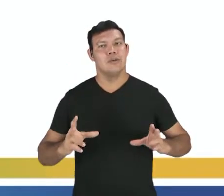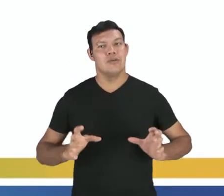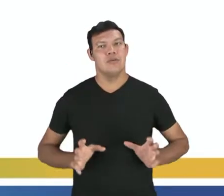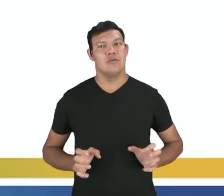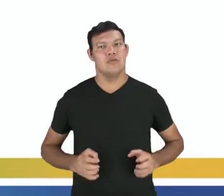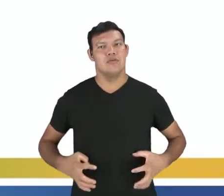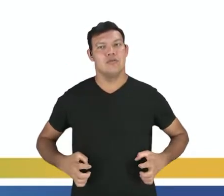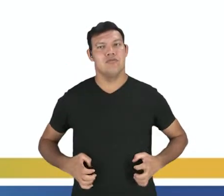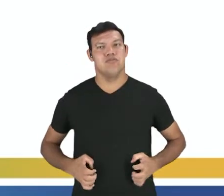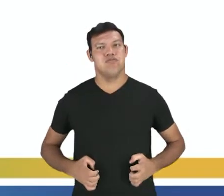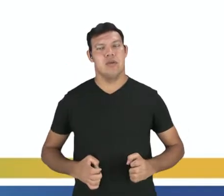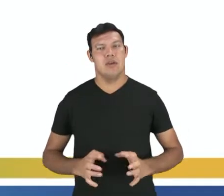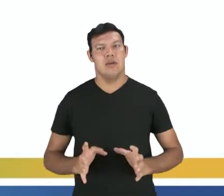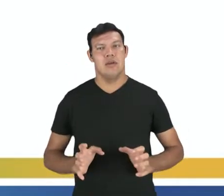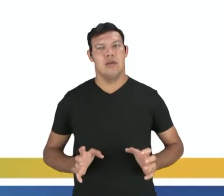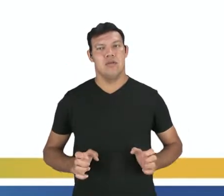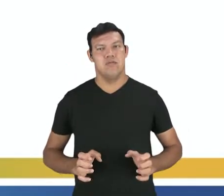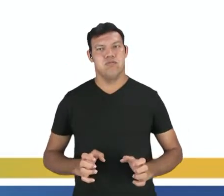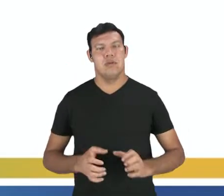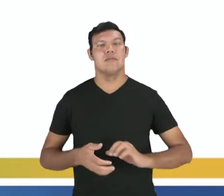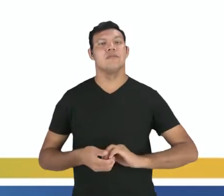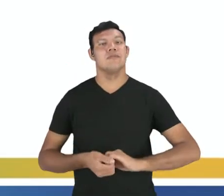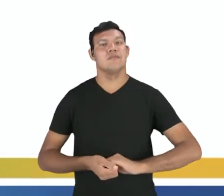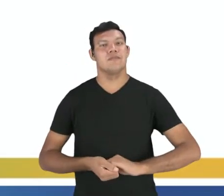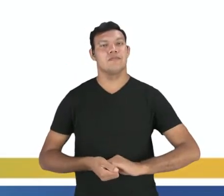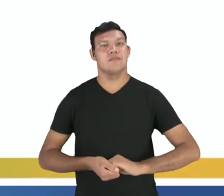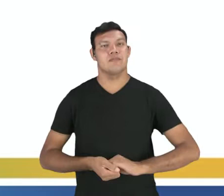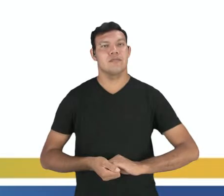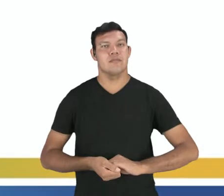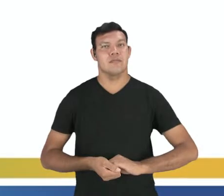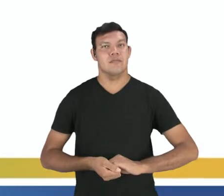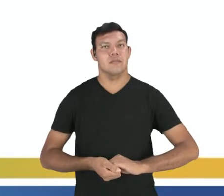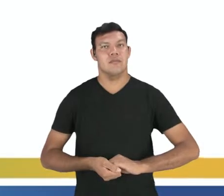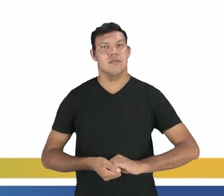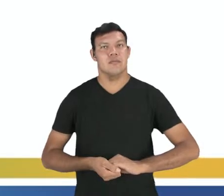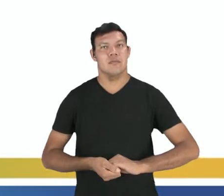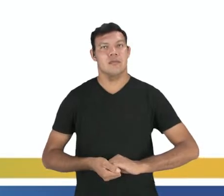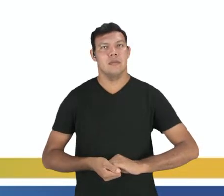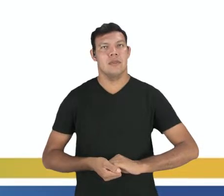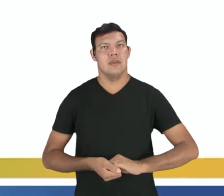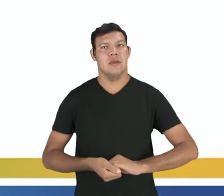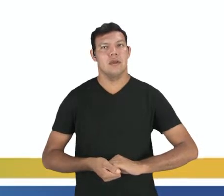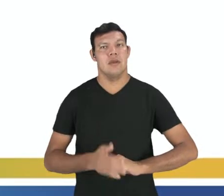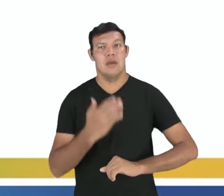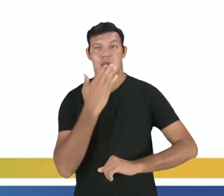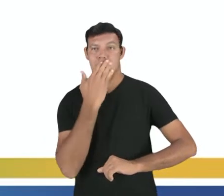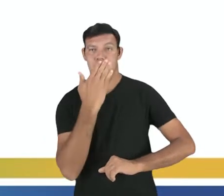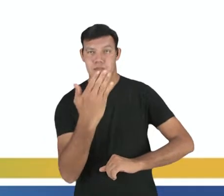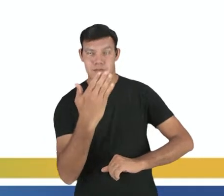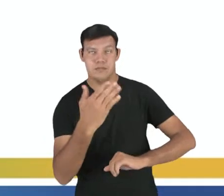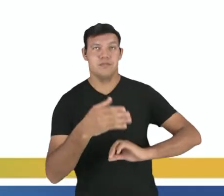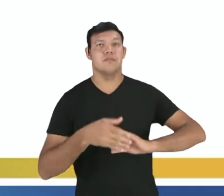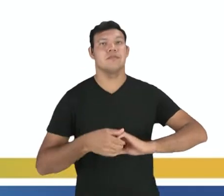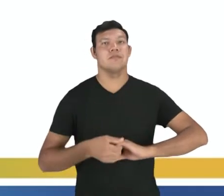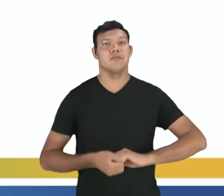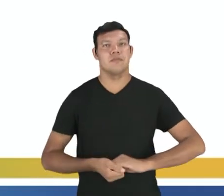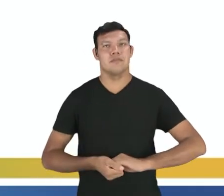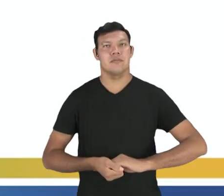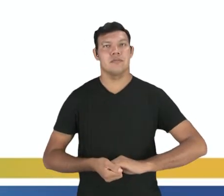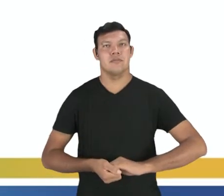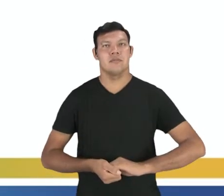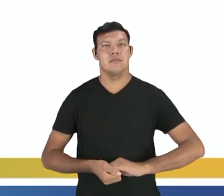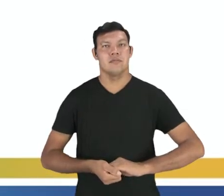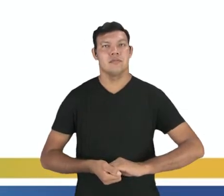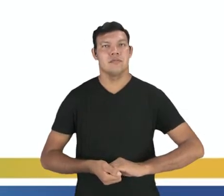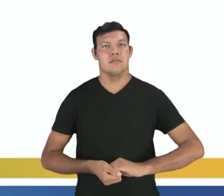da doença aí, pode causar câncer. Para pedido, nós temos